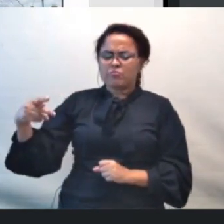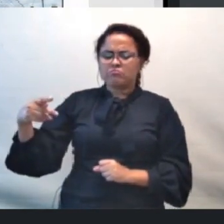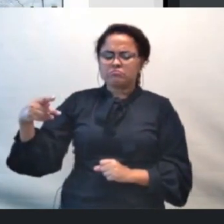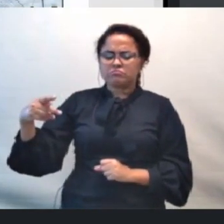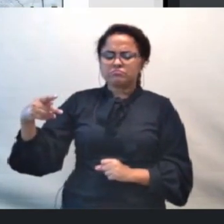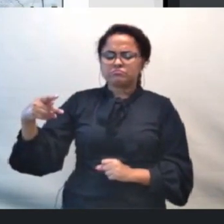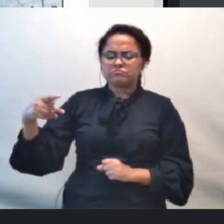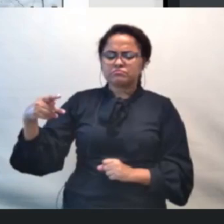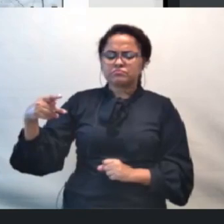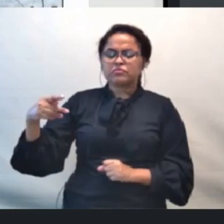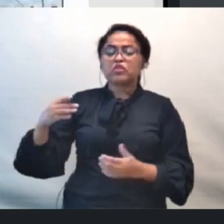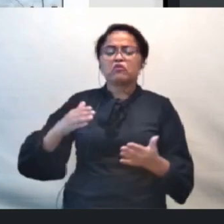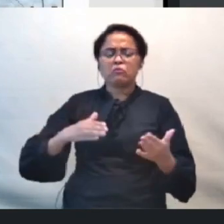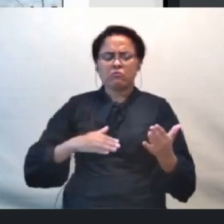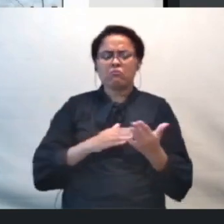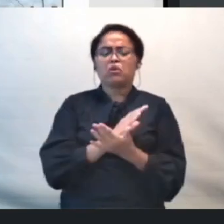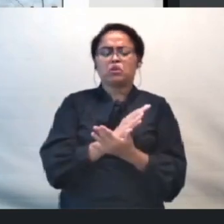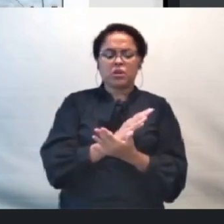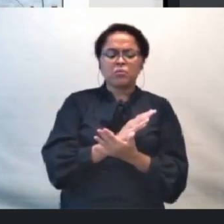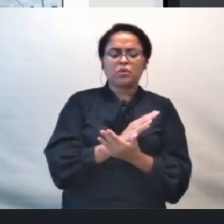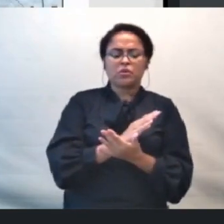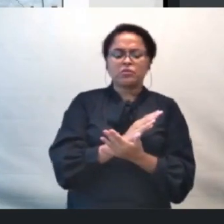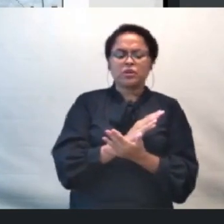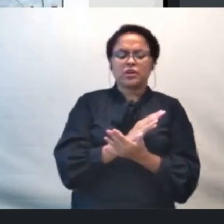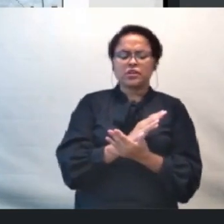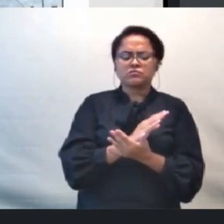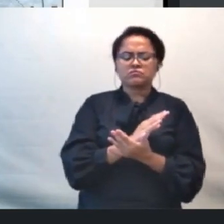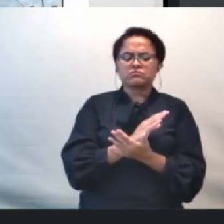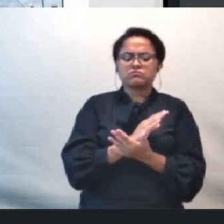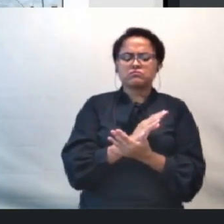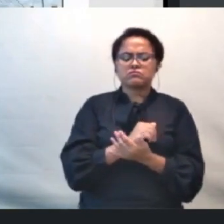que foi aprovado.